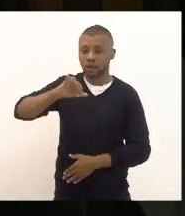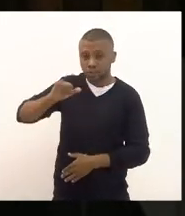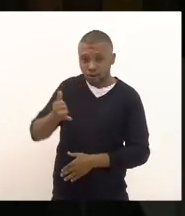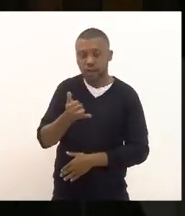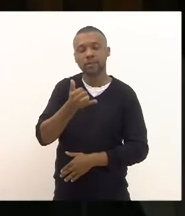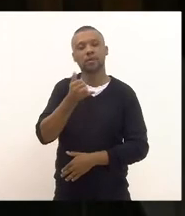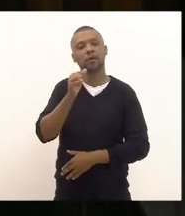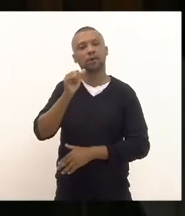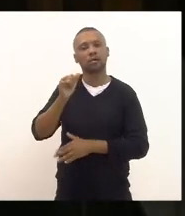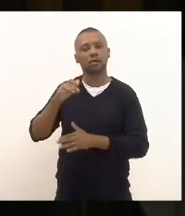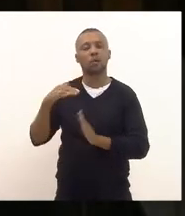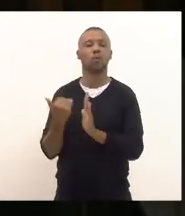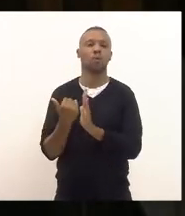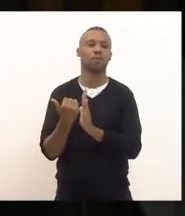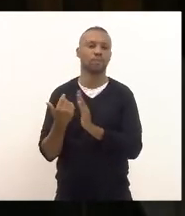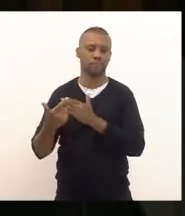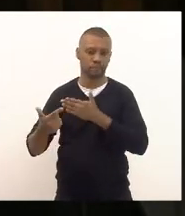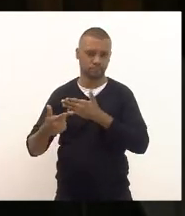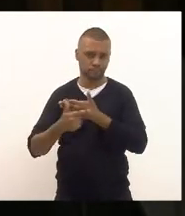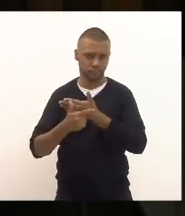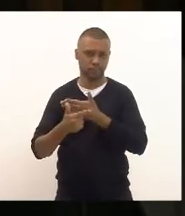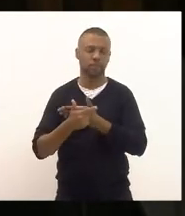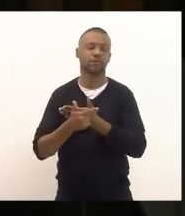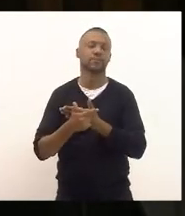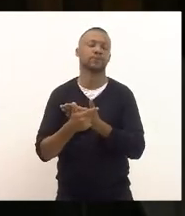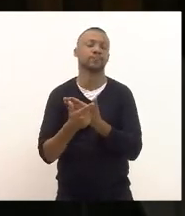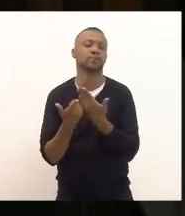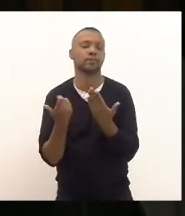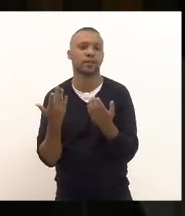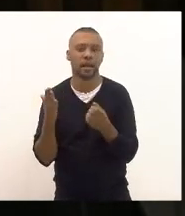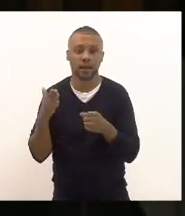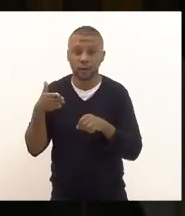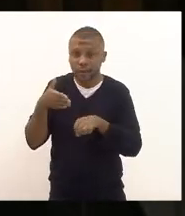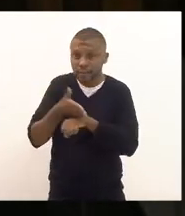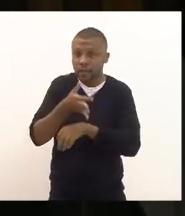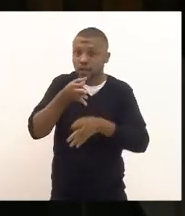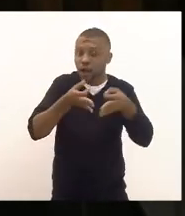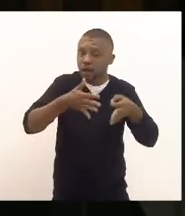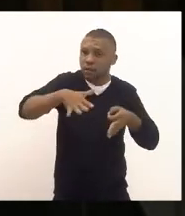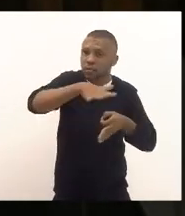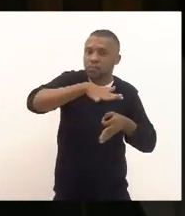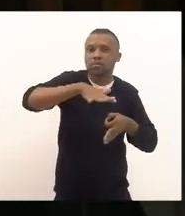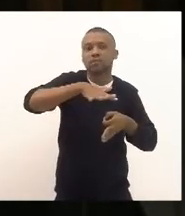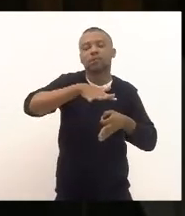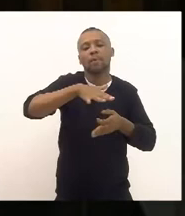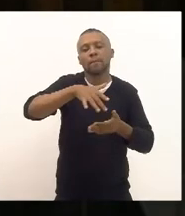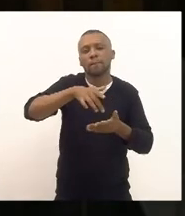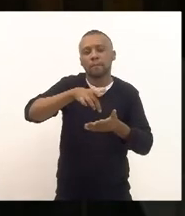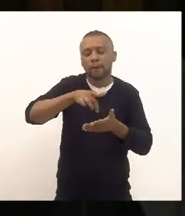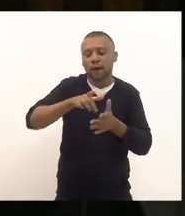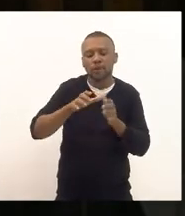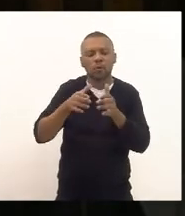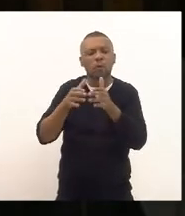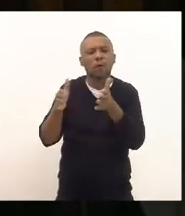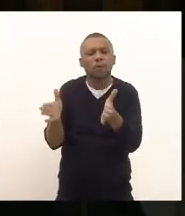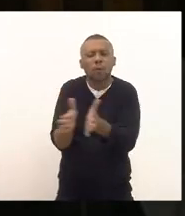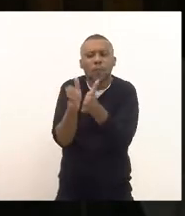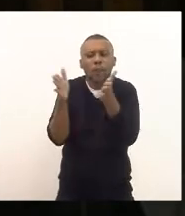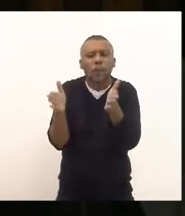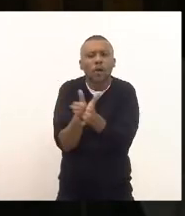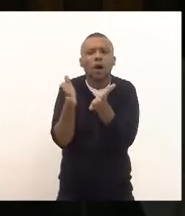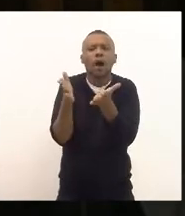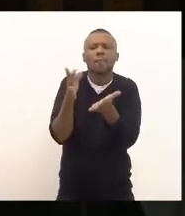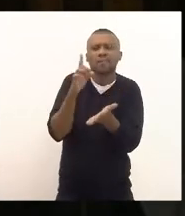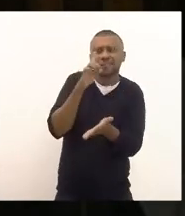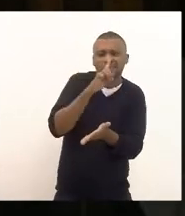Rio de Janeiro cumprir Sem dúvida nenhuma o acesso à justiça para aqueles setores mais vulnerabilizadas